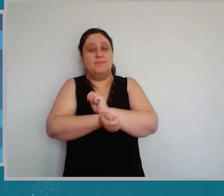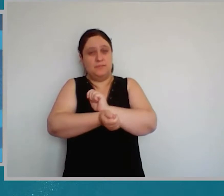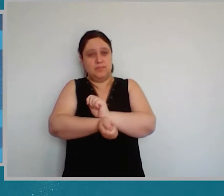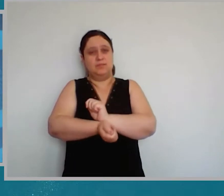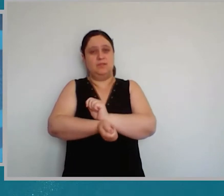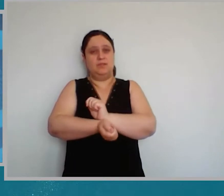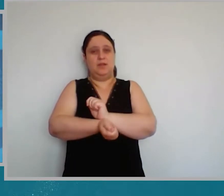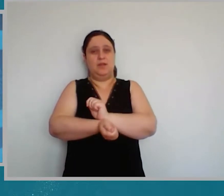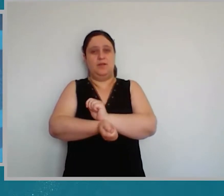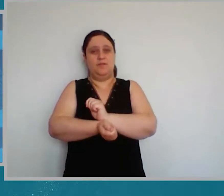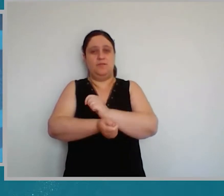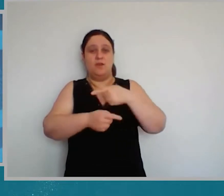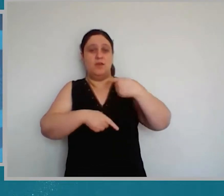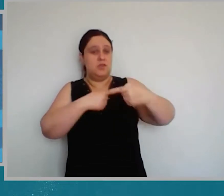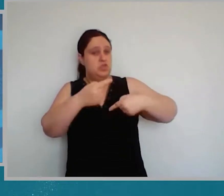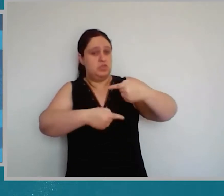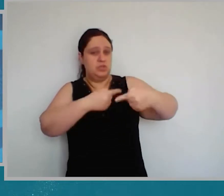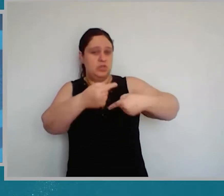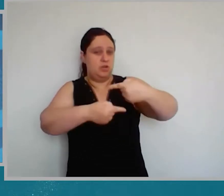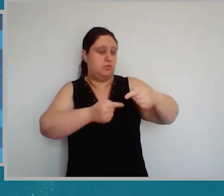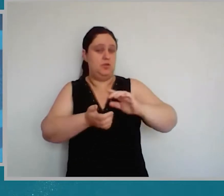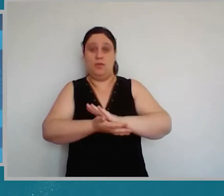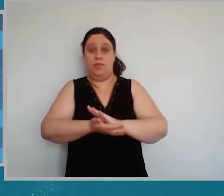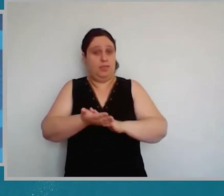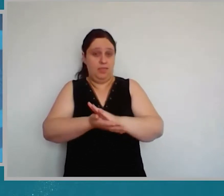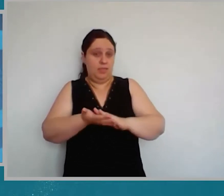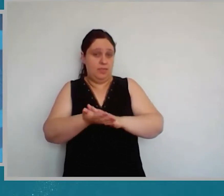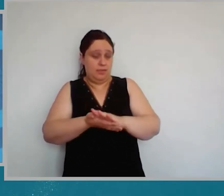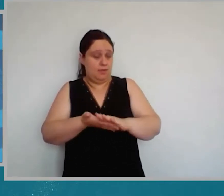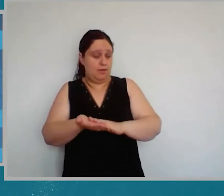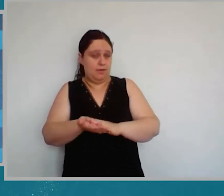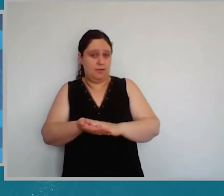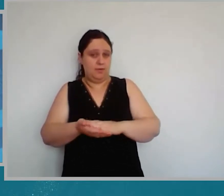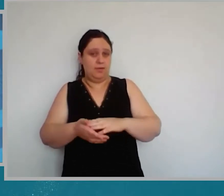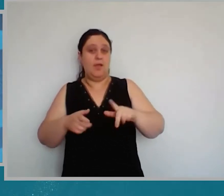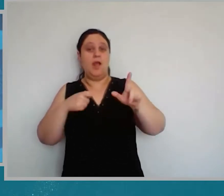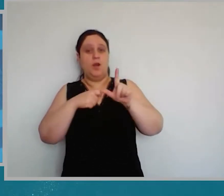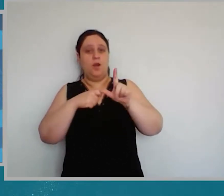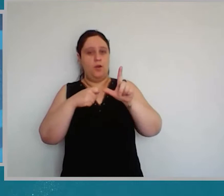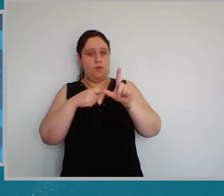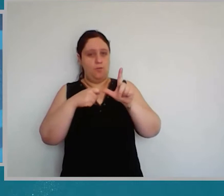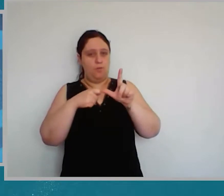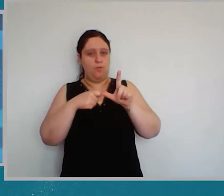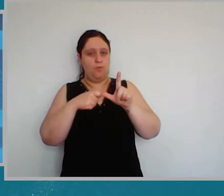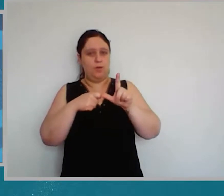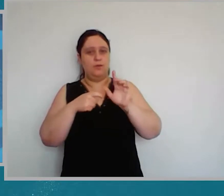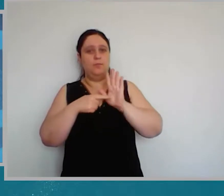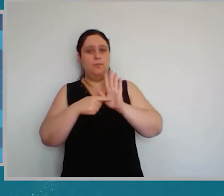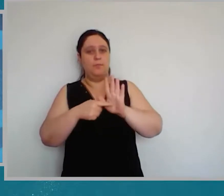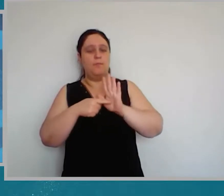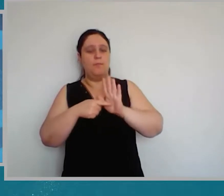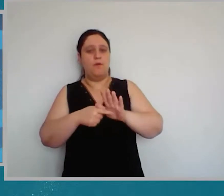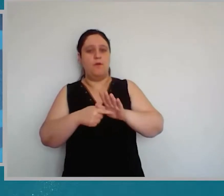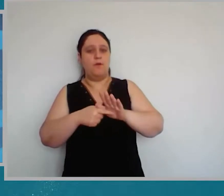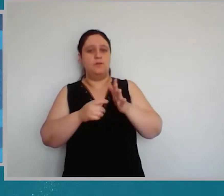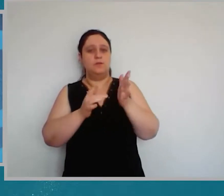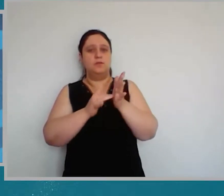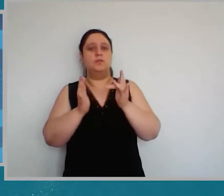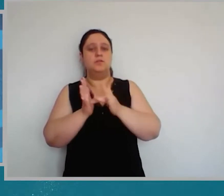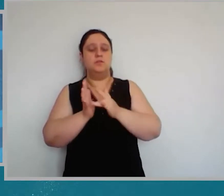tem genealogia. E o livro de Lucas apresenta Jesus como um